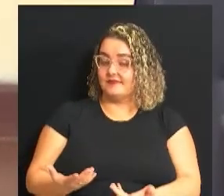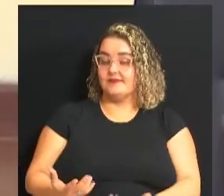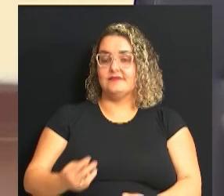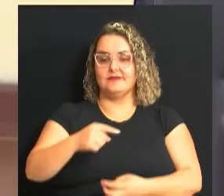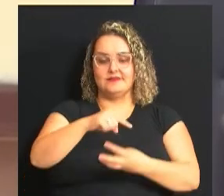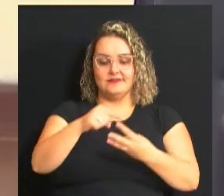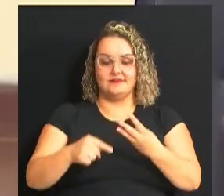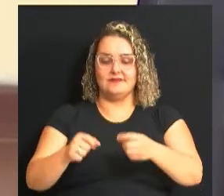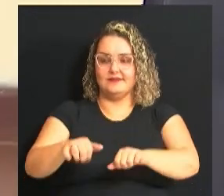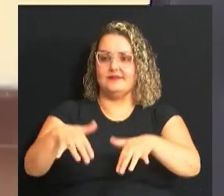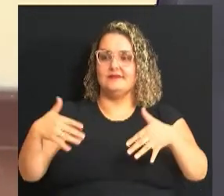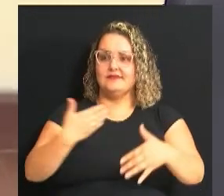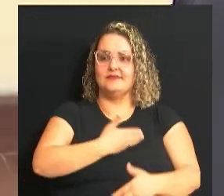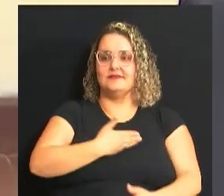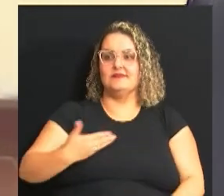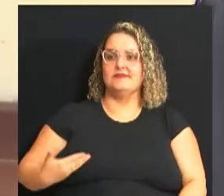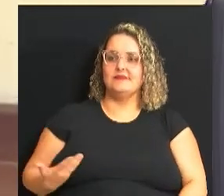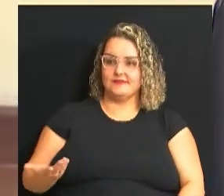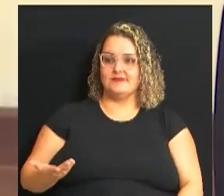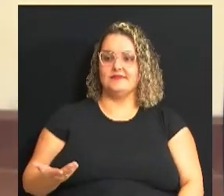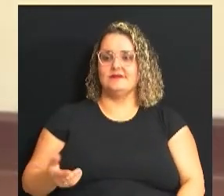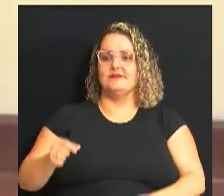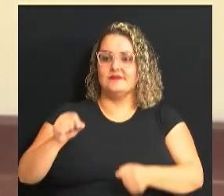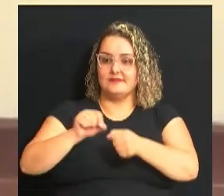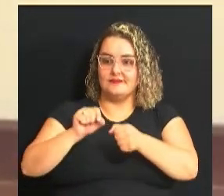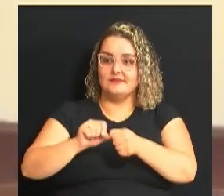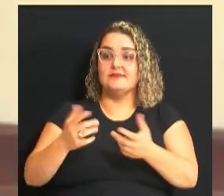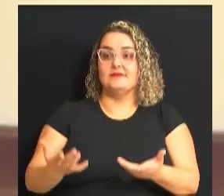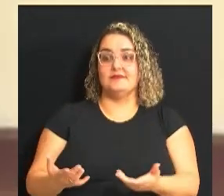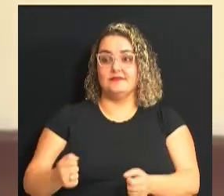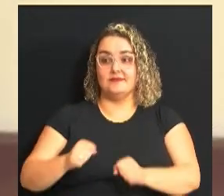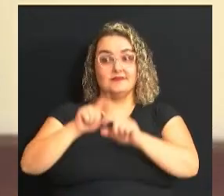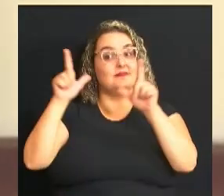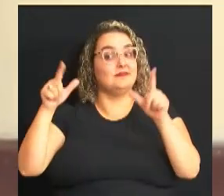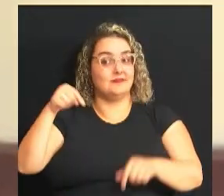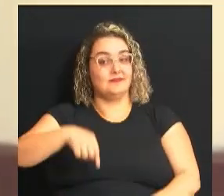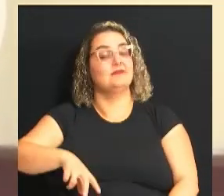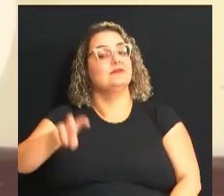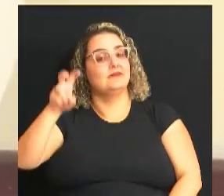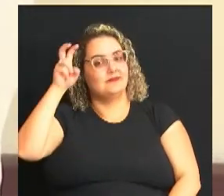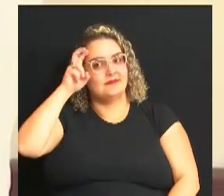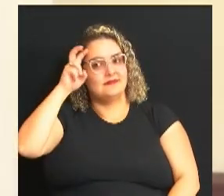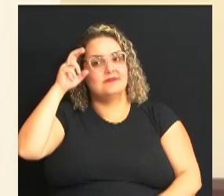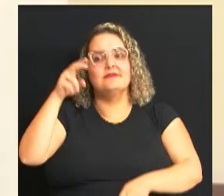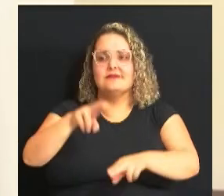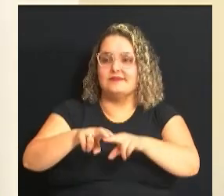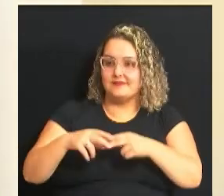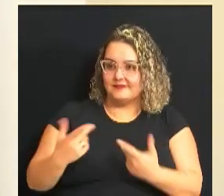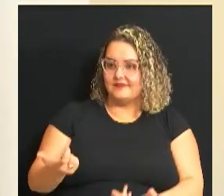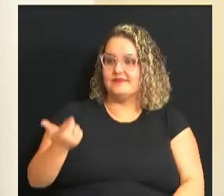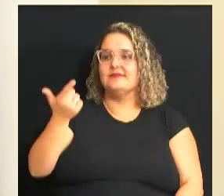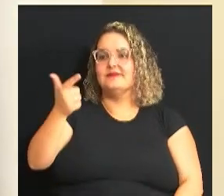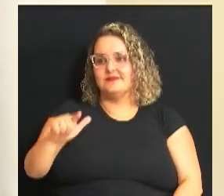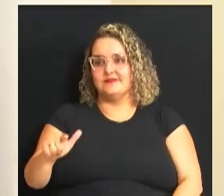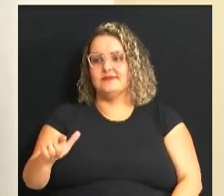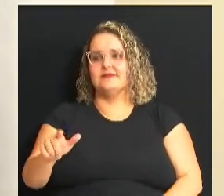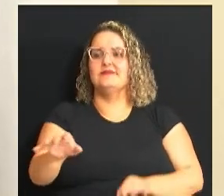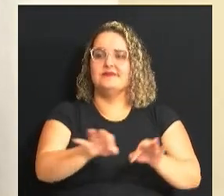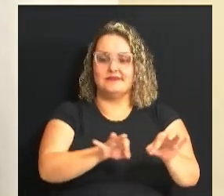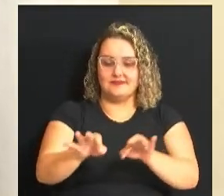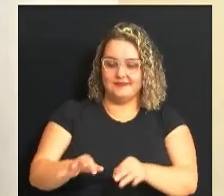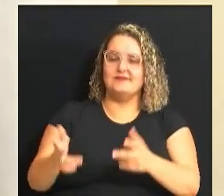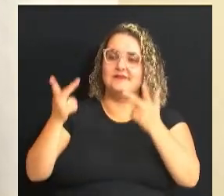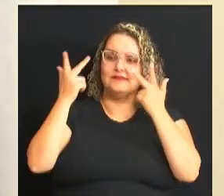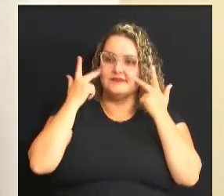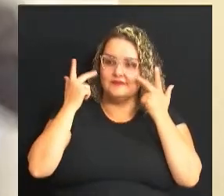3 audiências públicas que foram realizadas na manhã desta quinta-feira. Portanto, você segue com a programação